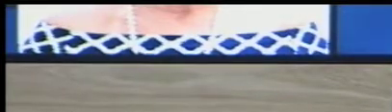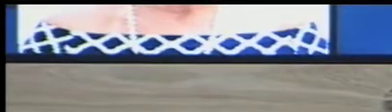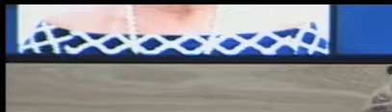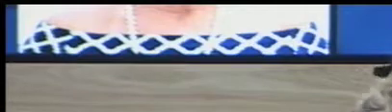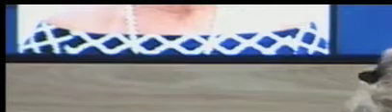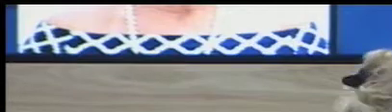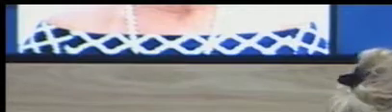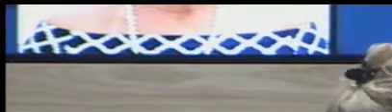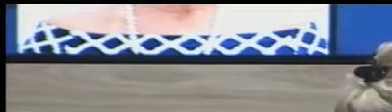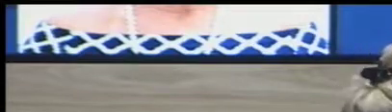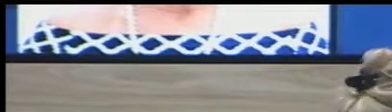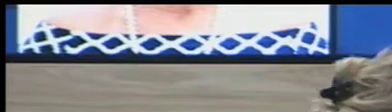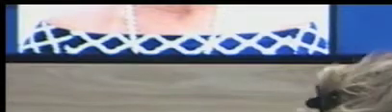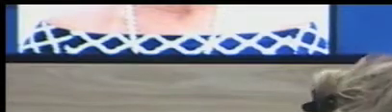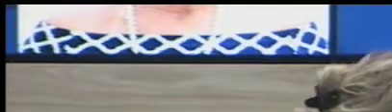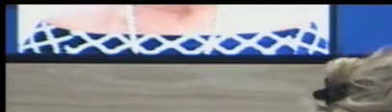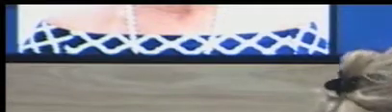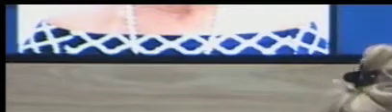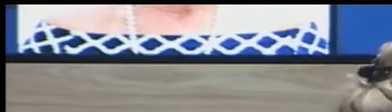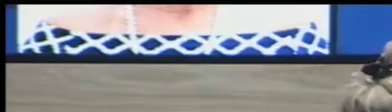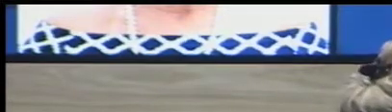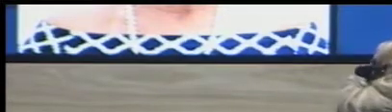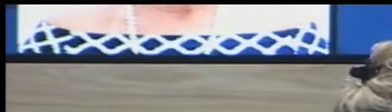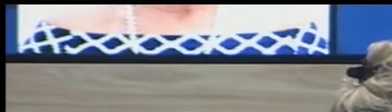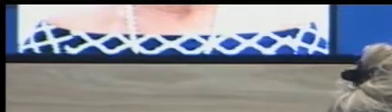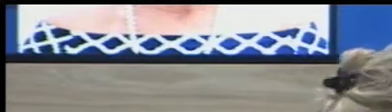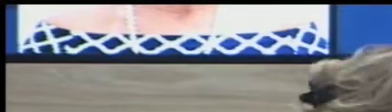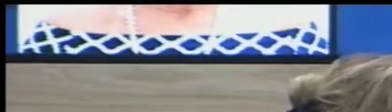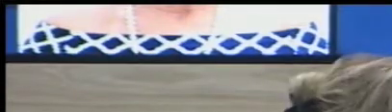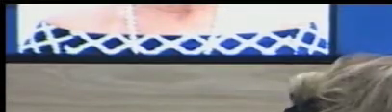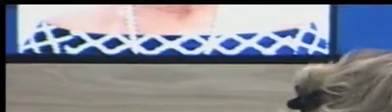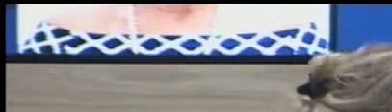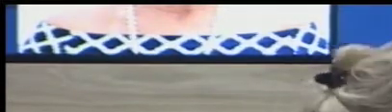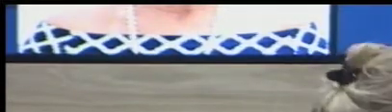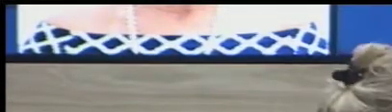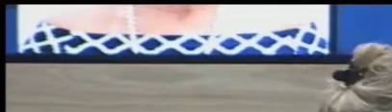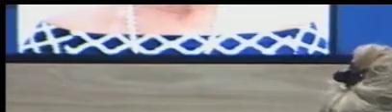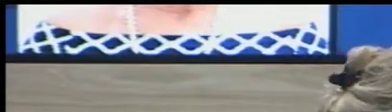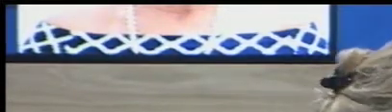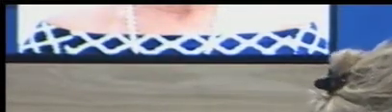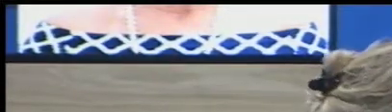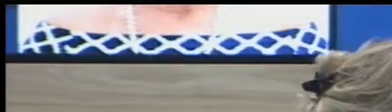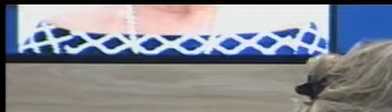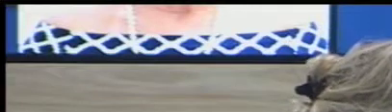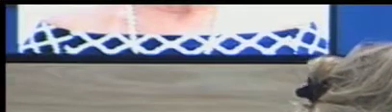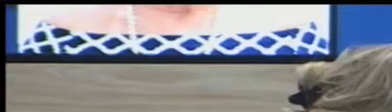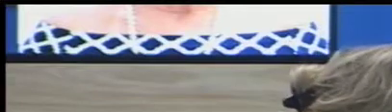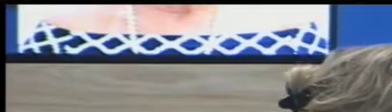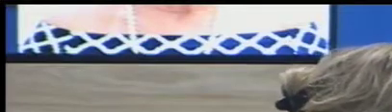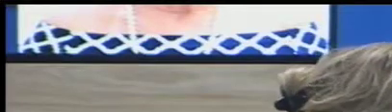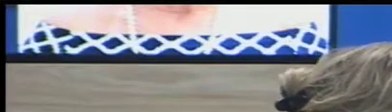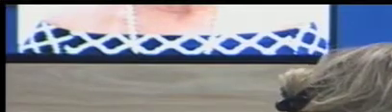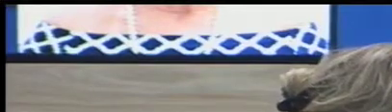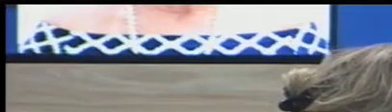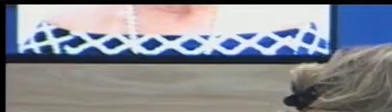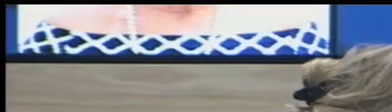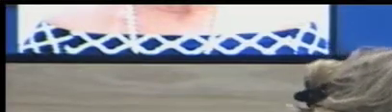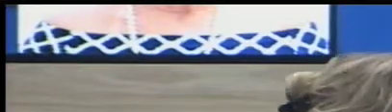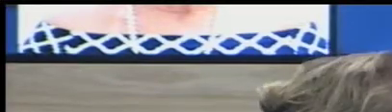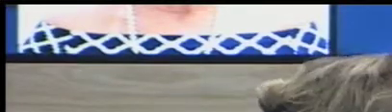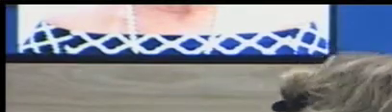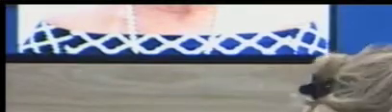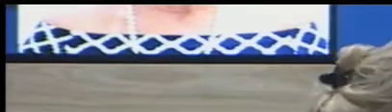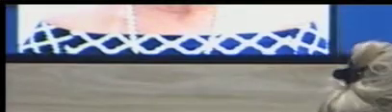Não me furto de receber essas denúncias e auxiliar essas mulheres